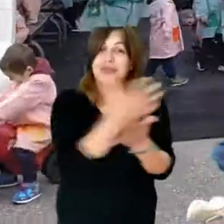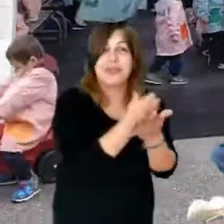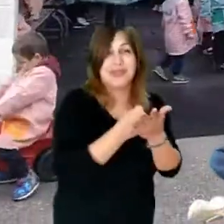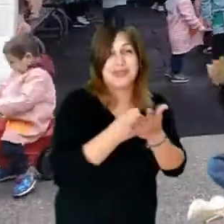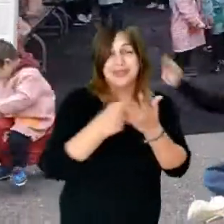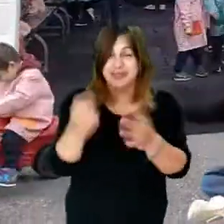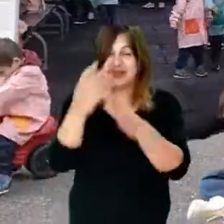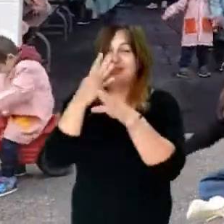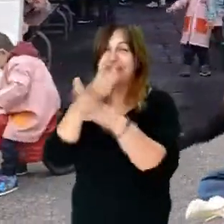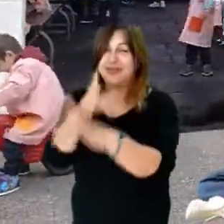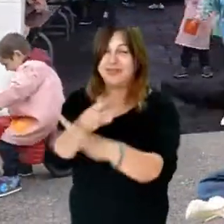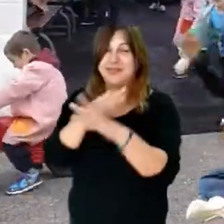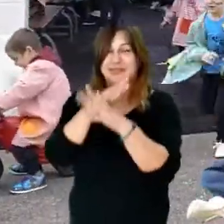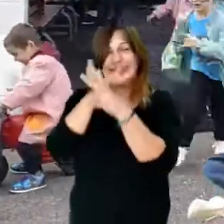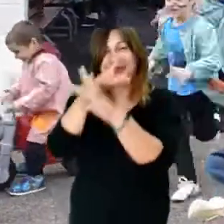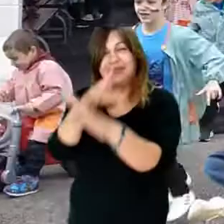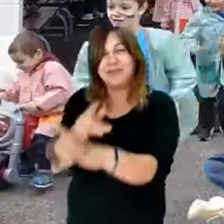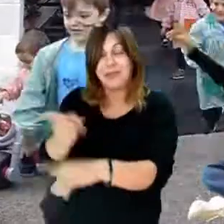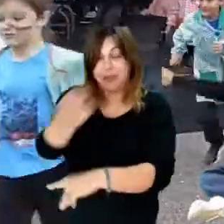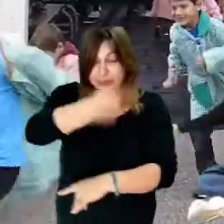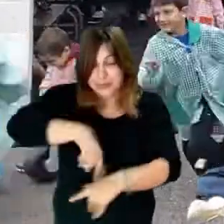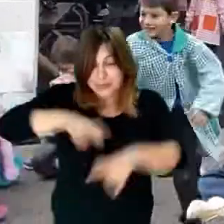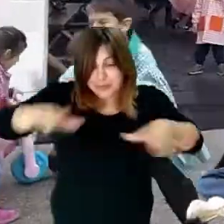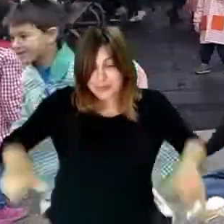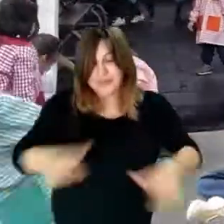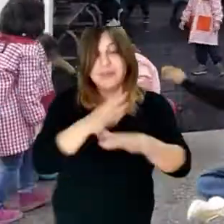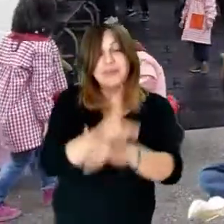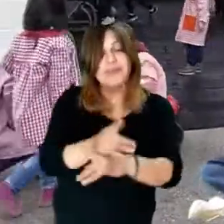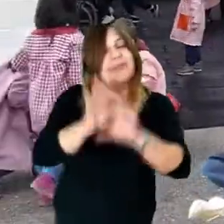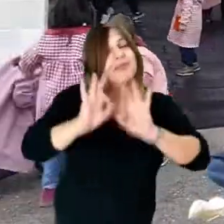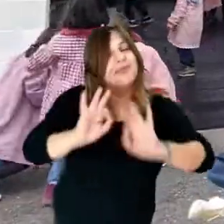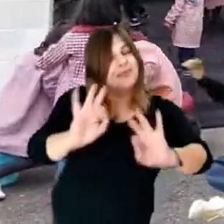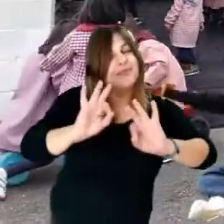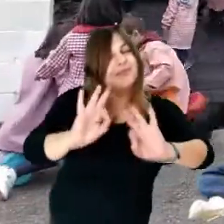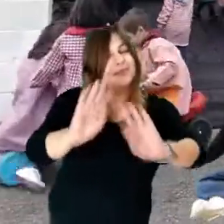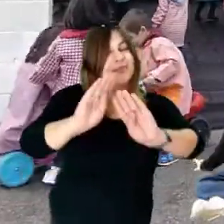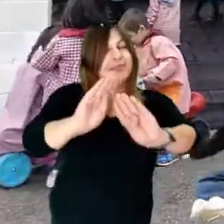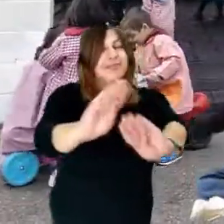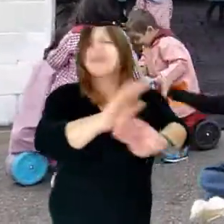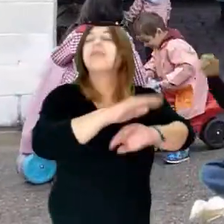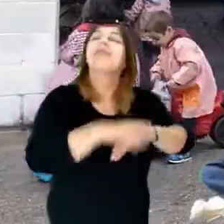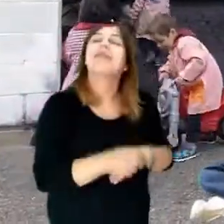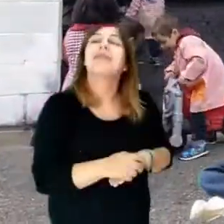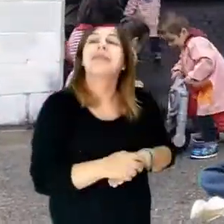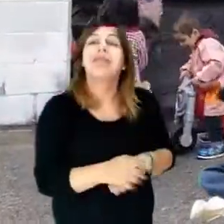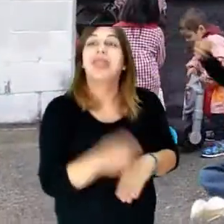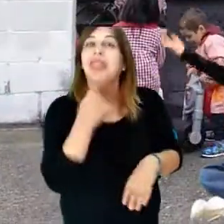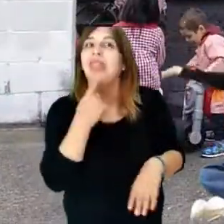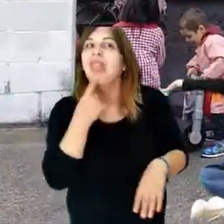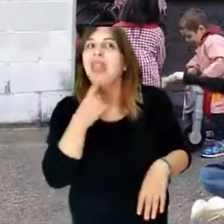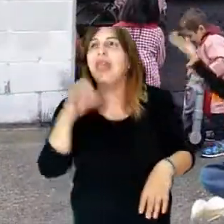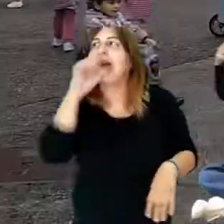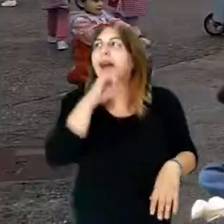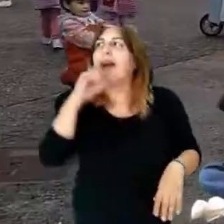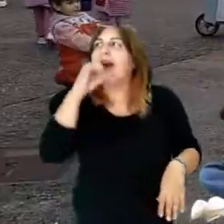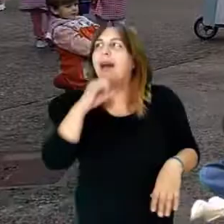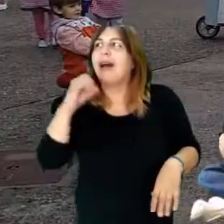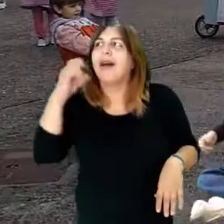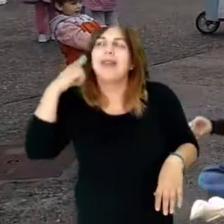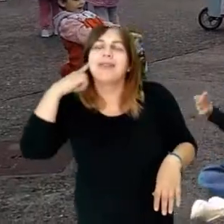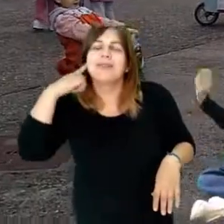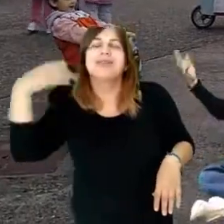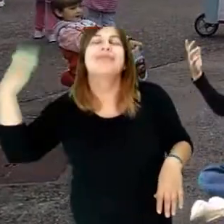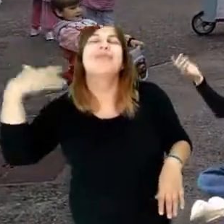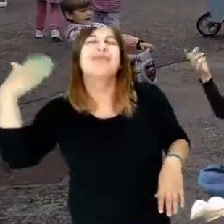mogollón. Imos todos a xogar o noso patio en particular.